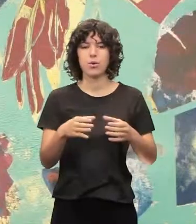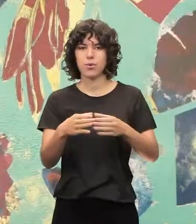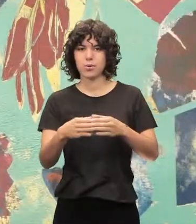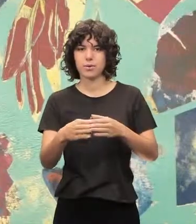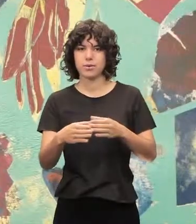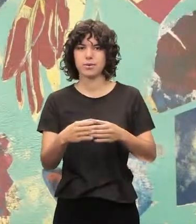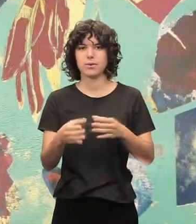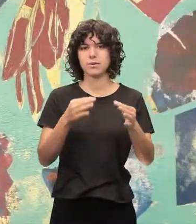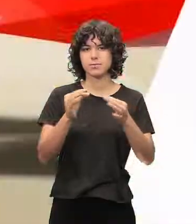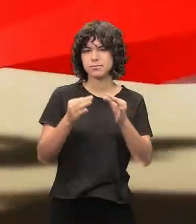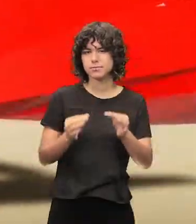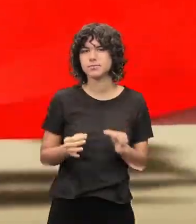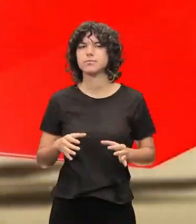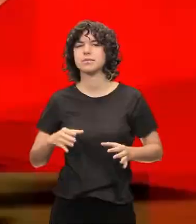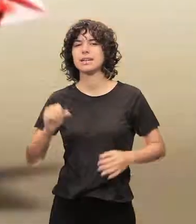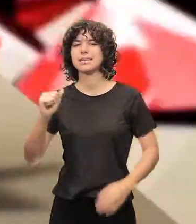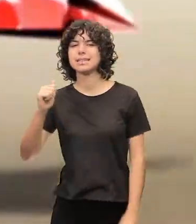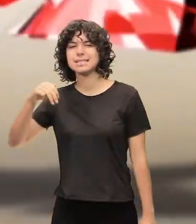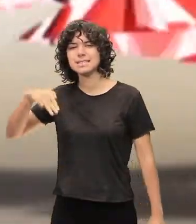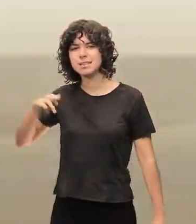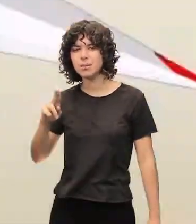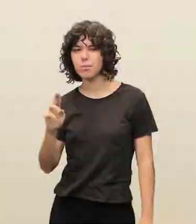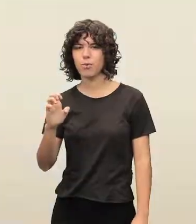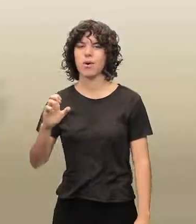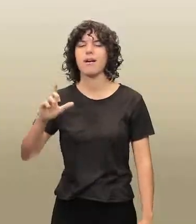UFG, Samuel de Jesus.